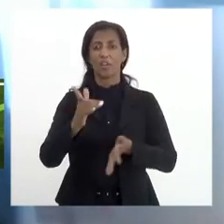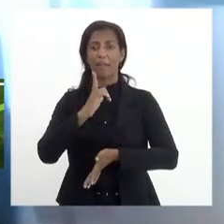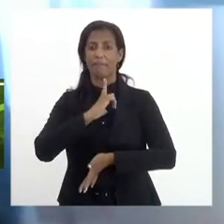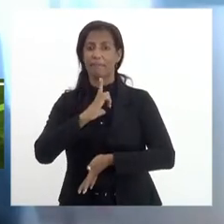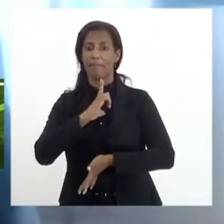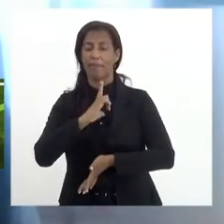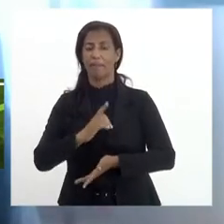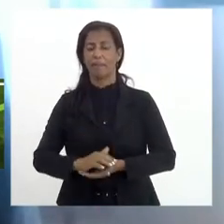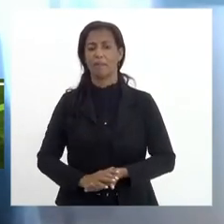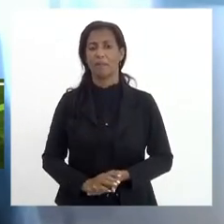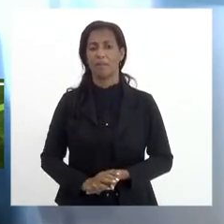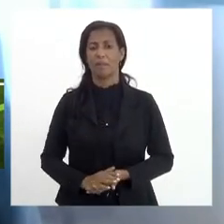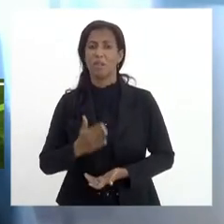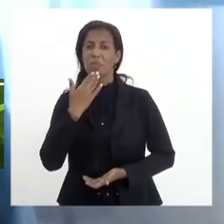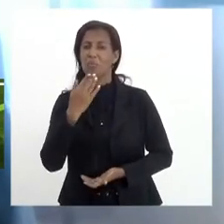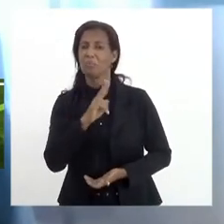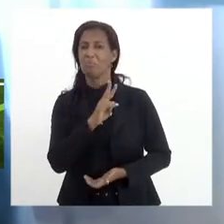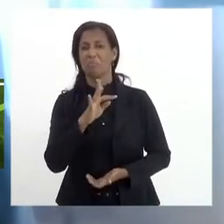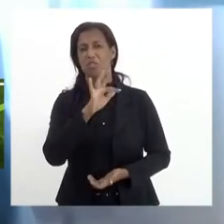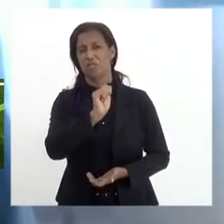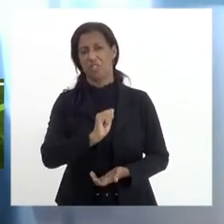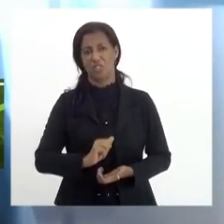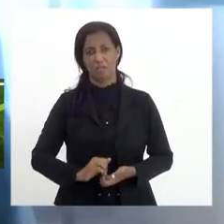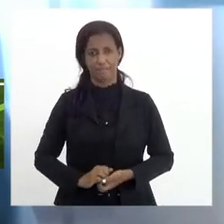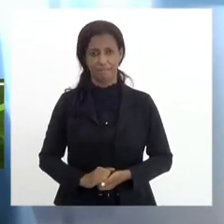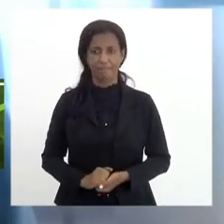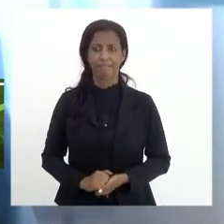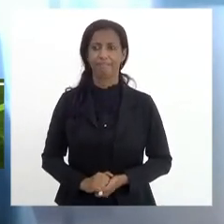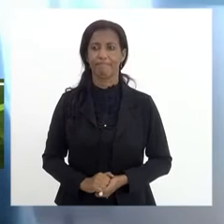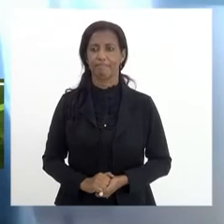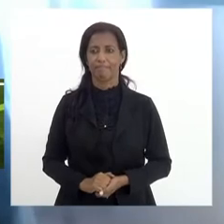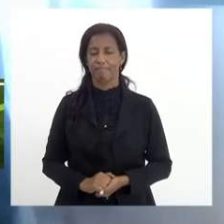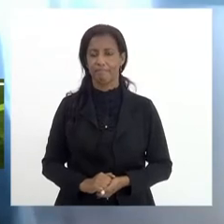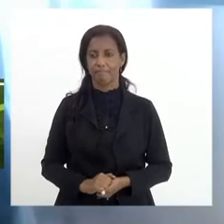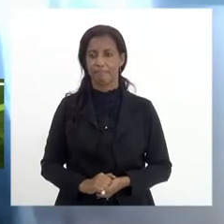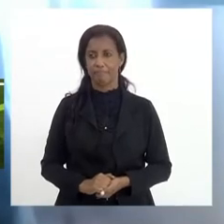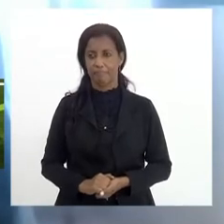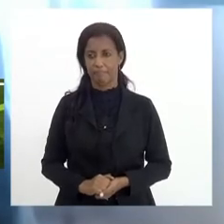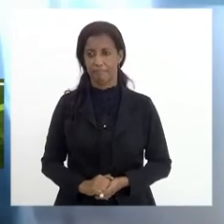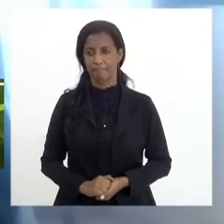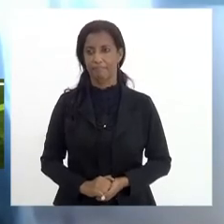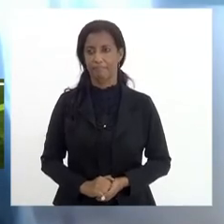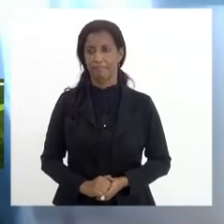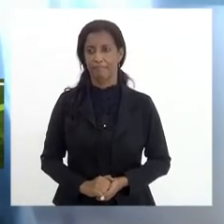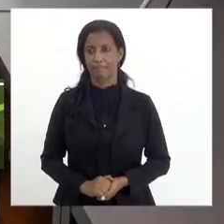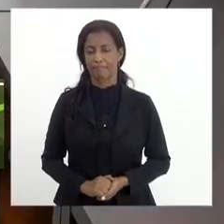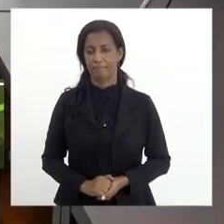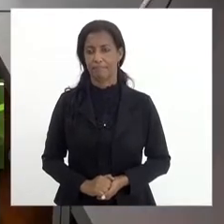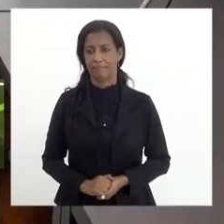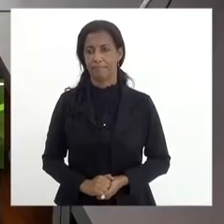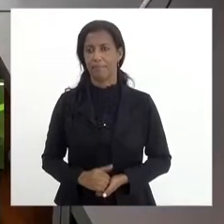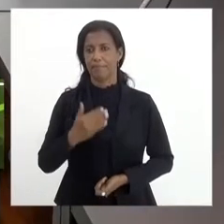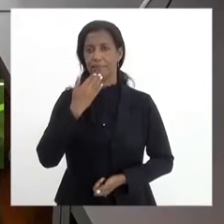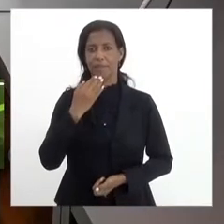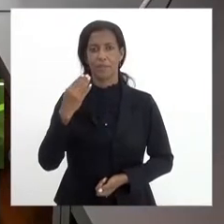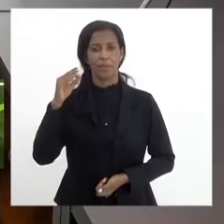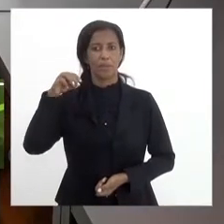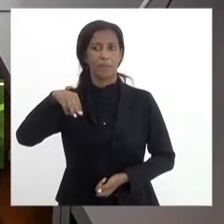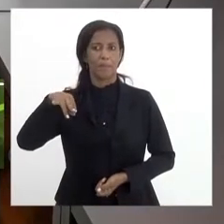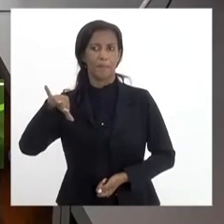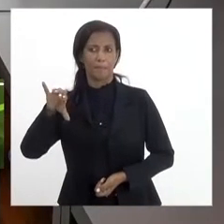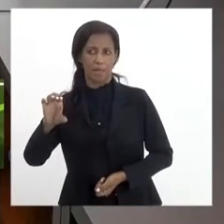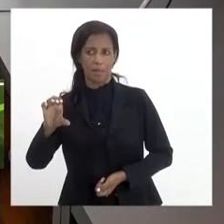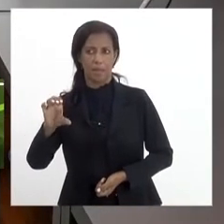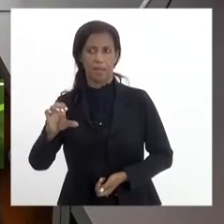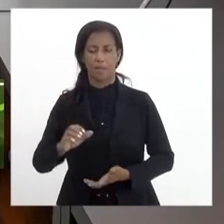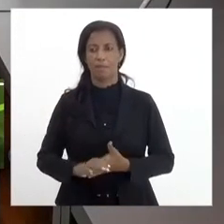não repetir. Eu vou pedir vista, então. Pedido de vista, tá. Então, pedido de vista, deputado Mink, eu tenho parecer... Bom,